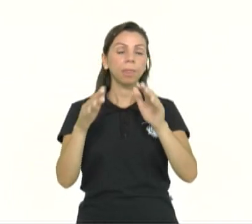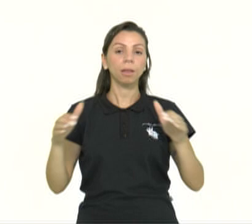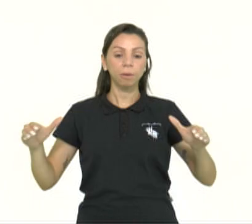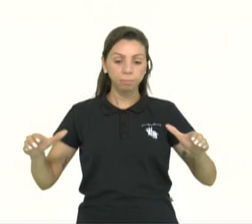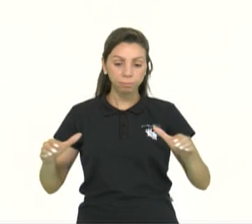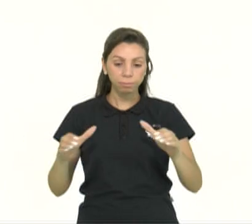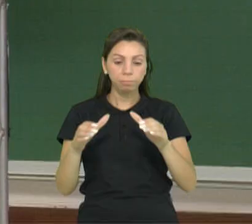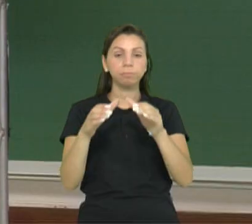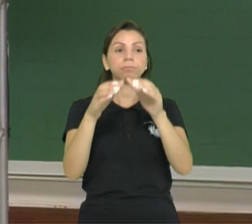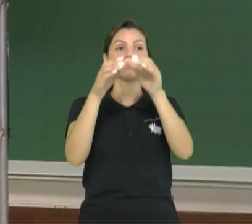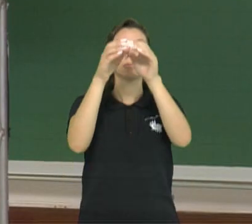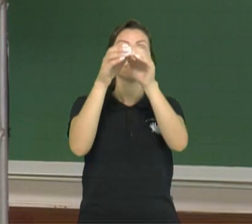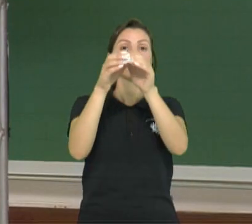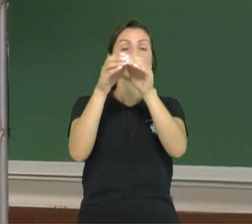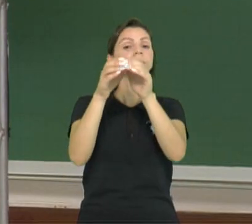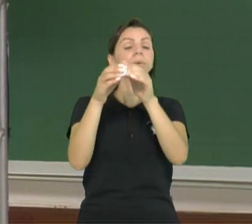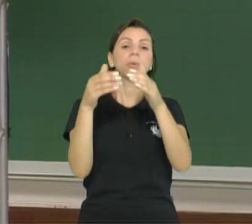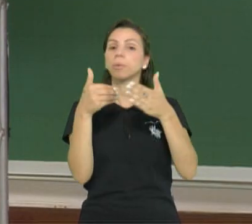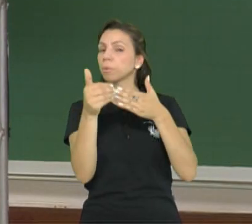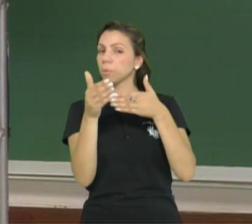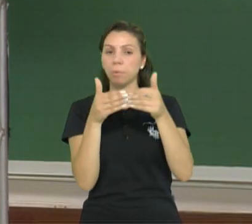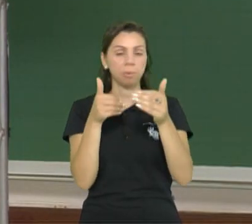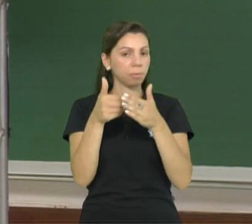cilindro nós temos,